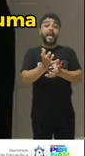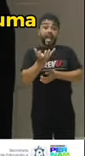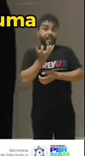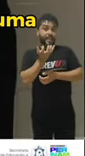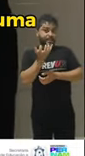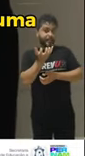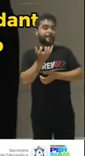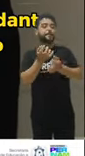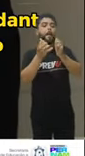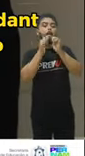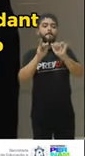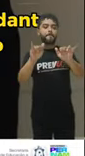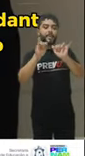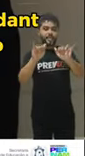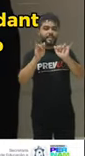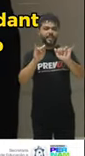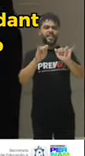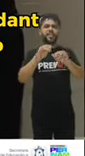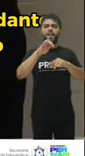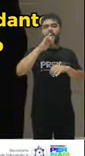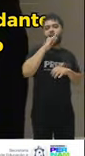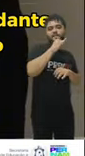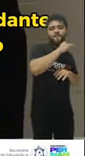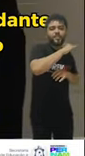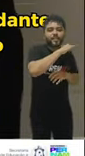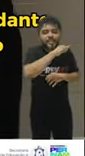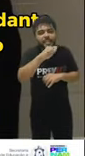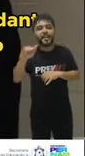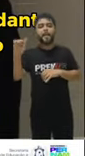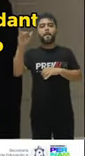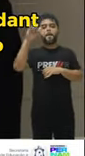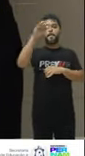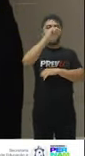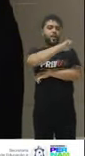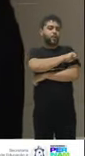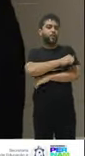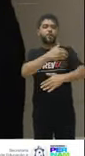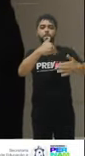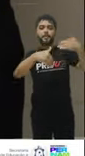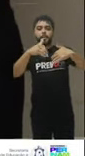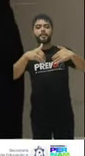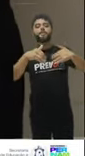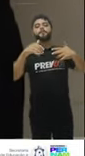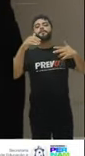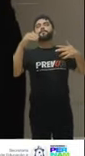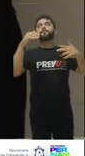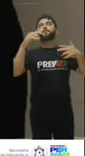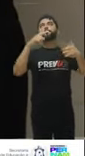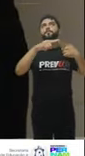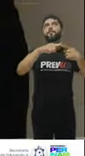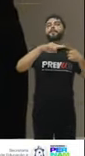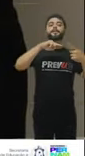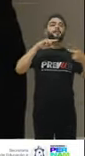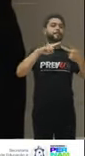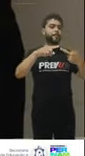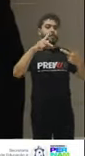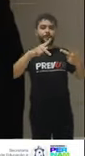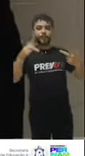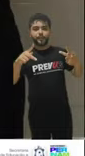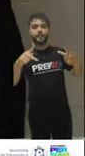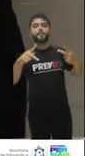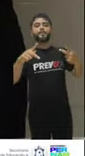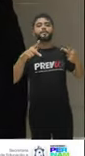deixar uma mensagem no coração de cada estudante que está participando, cada extensionista, cada membro da